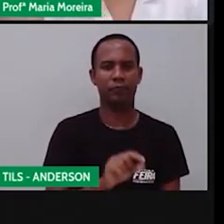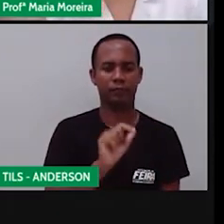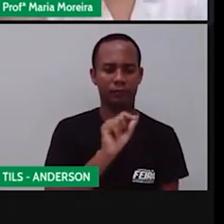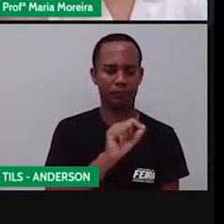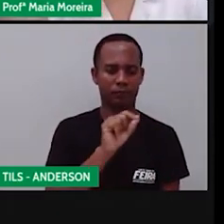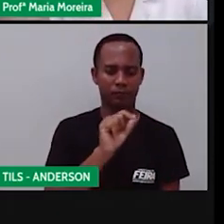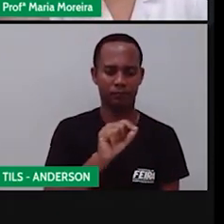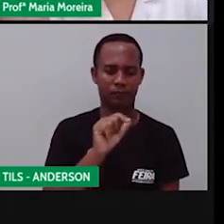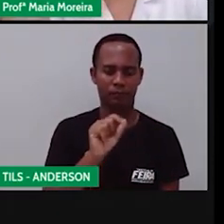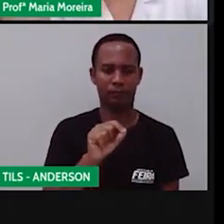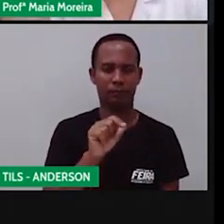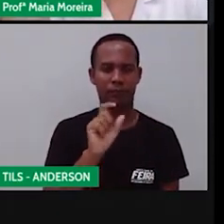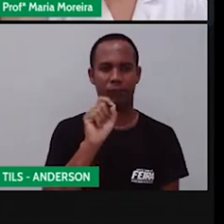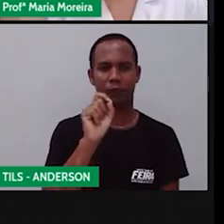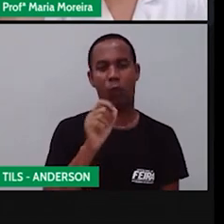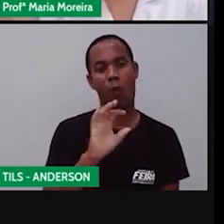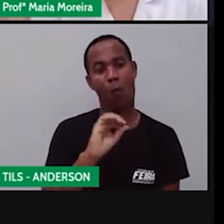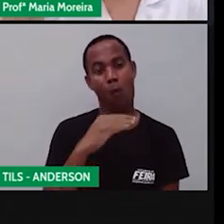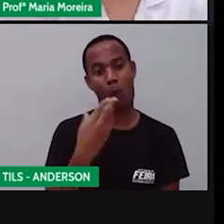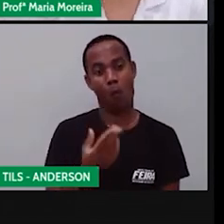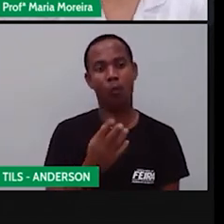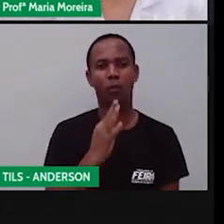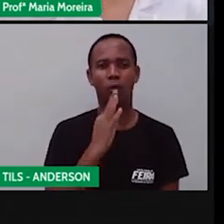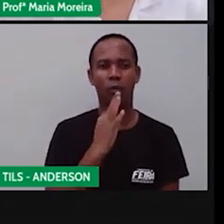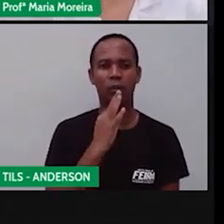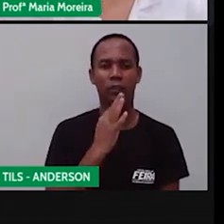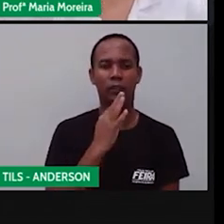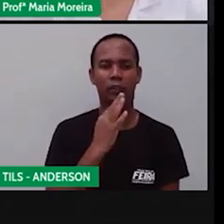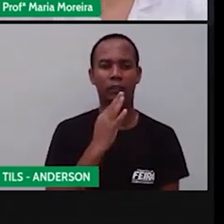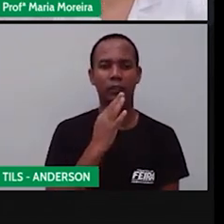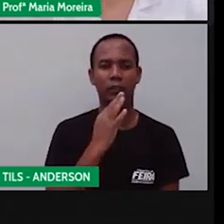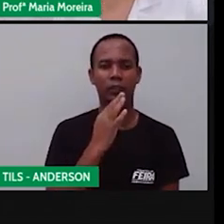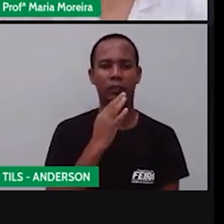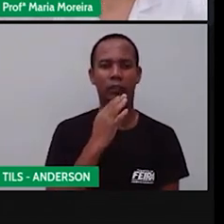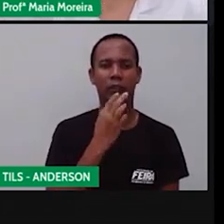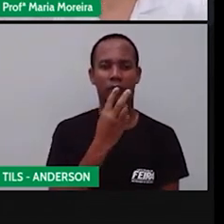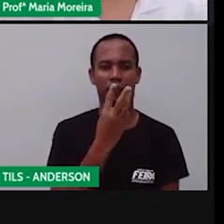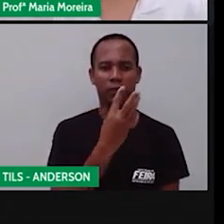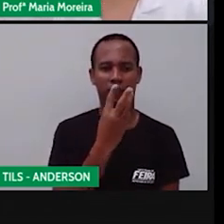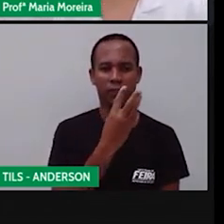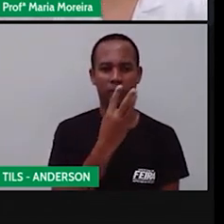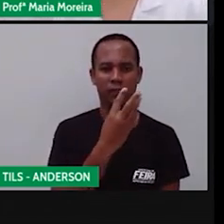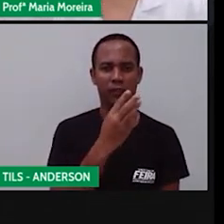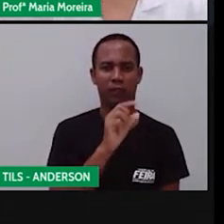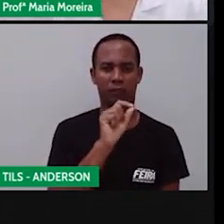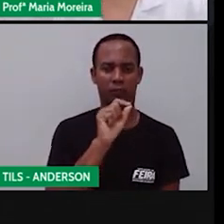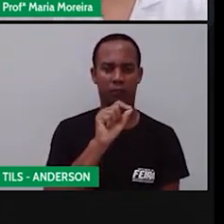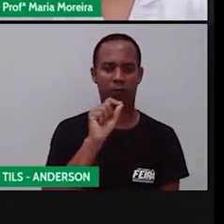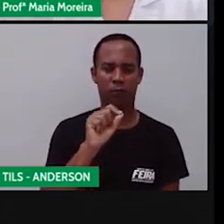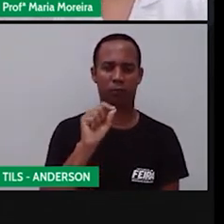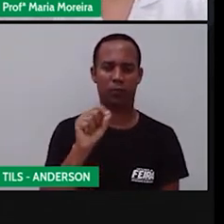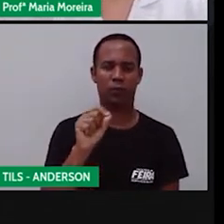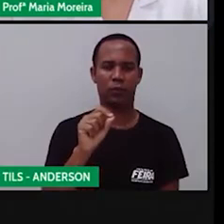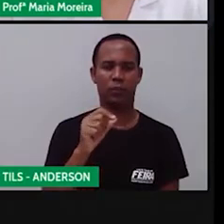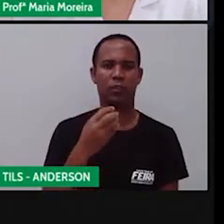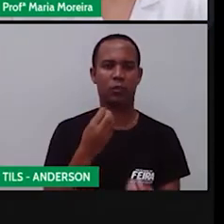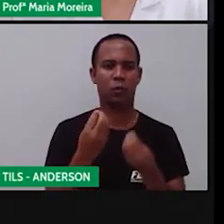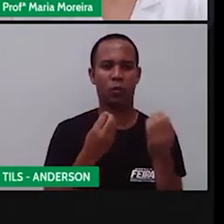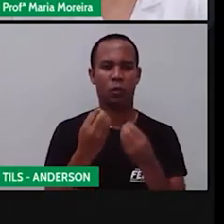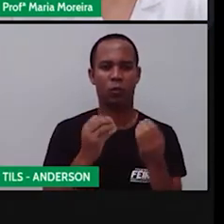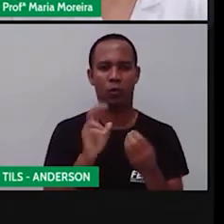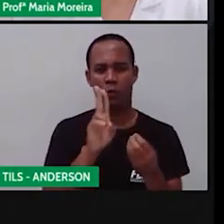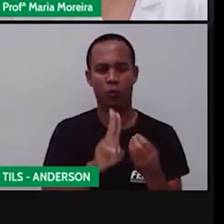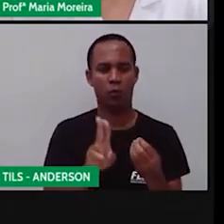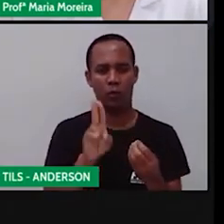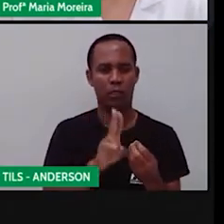Reticências, ou também conhecida como três pontinhos, né? Reticências. São utilizadas